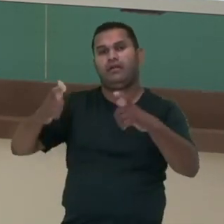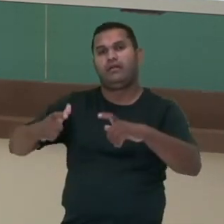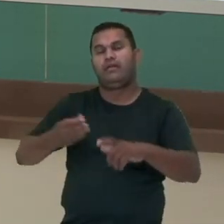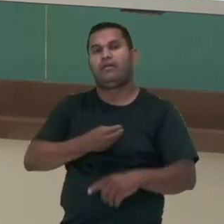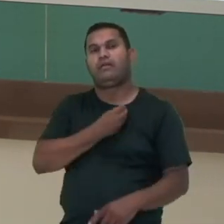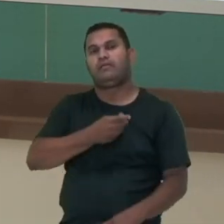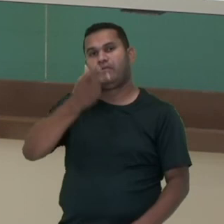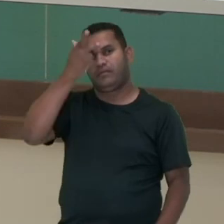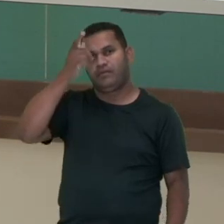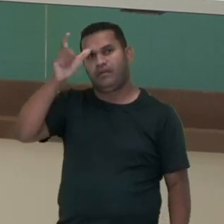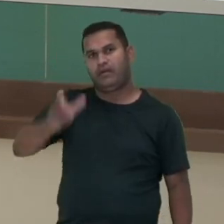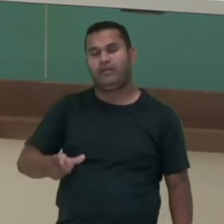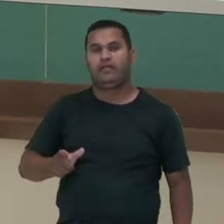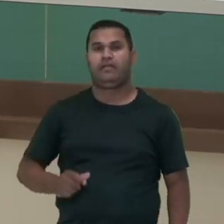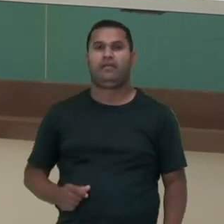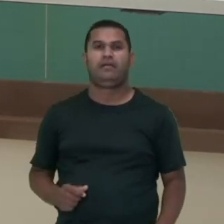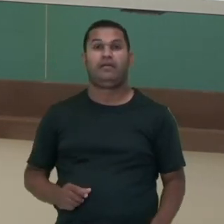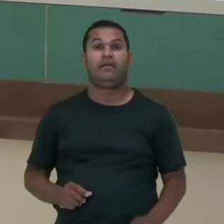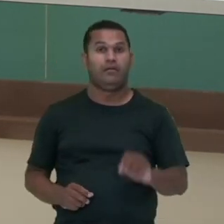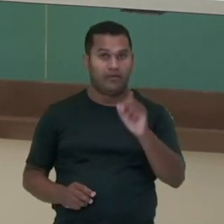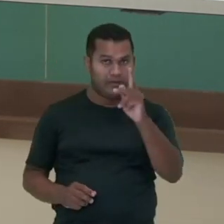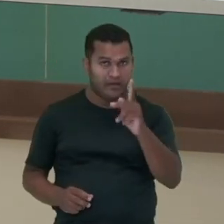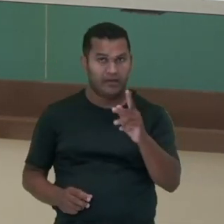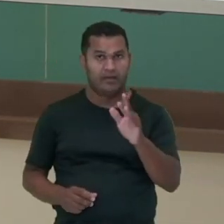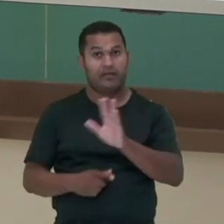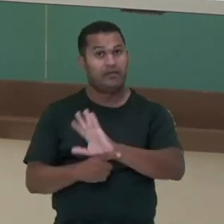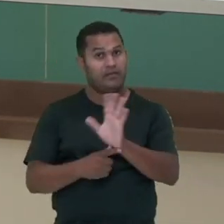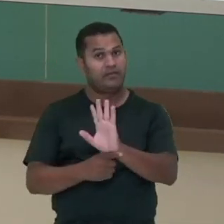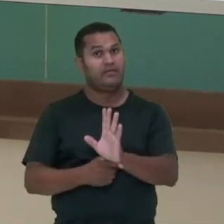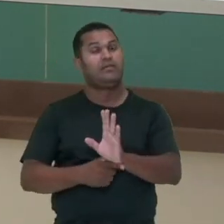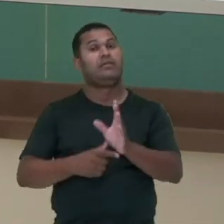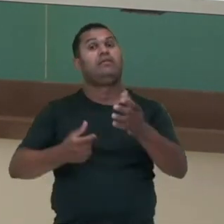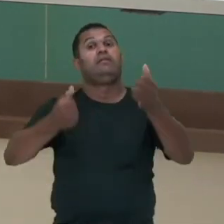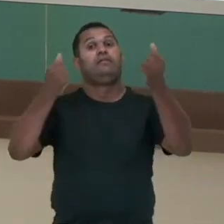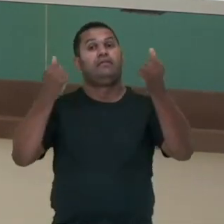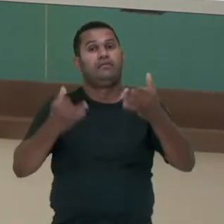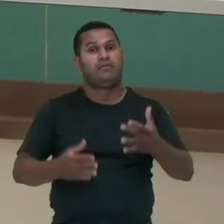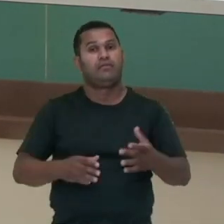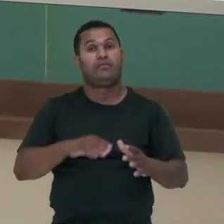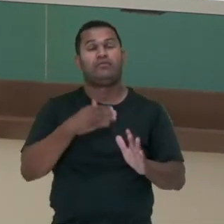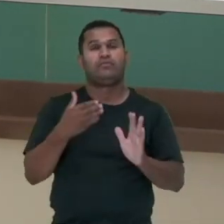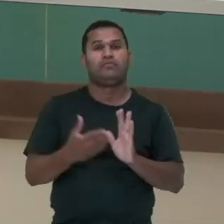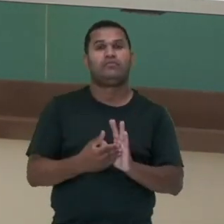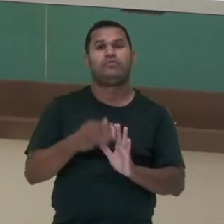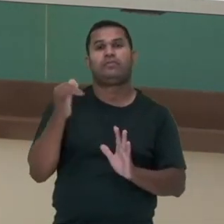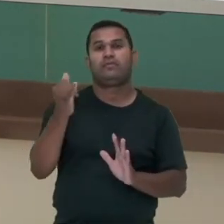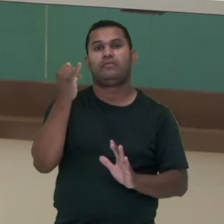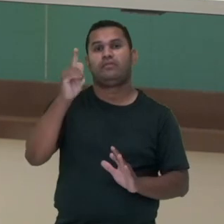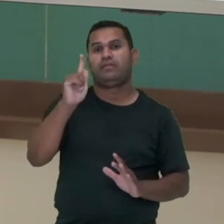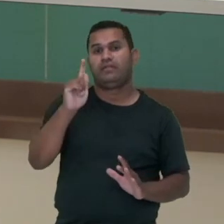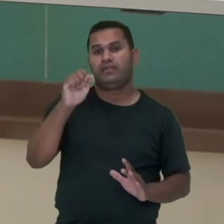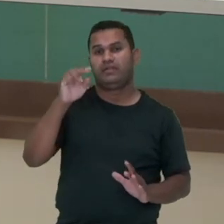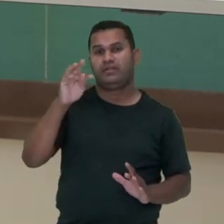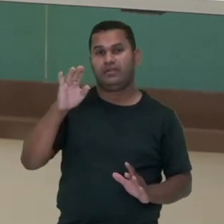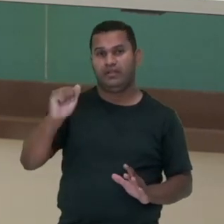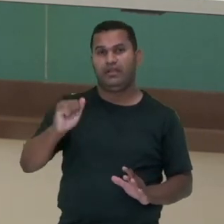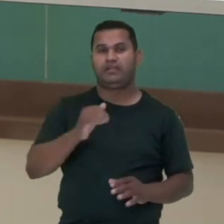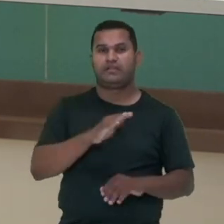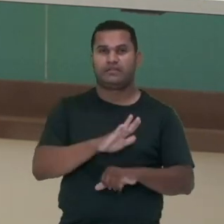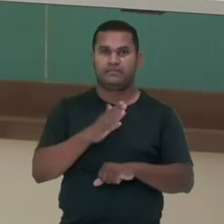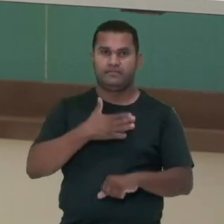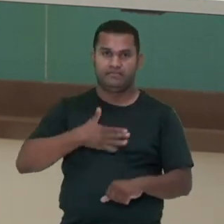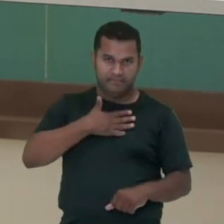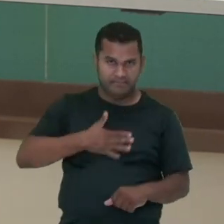ali, ok? Então, nesse vídeo, nós falamos sobre conceitos fundamentais da genética. Espero que vocês tenham gostado e até breve.